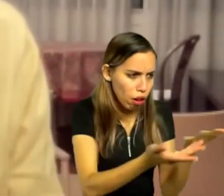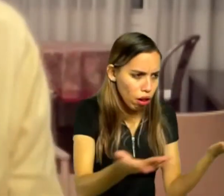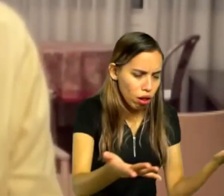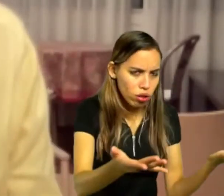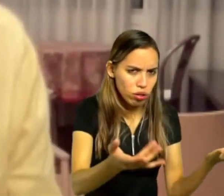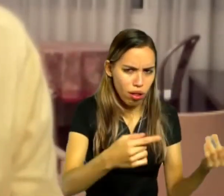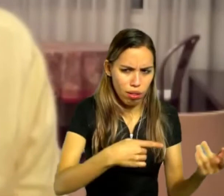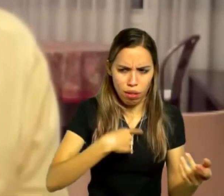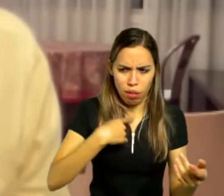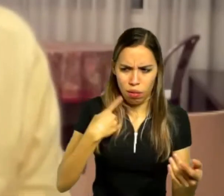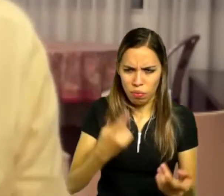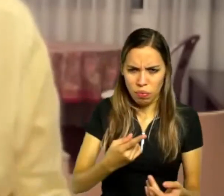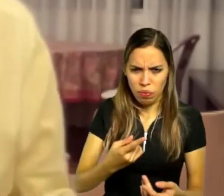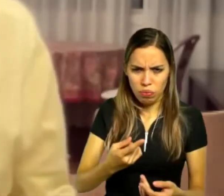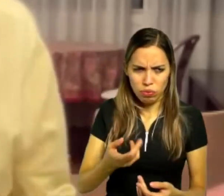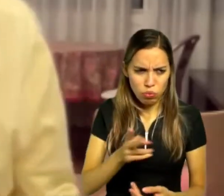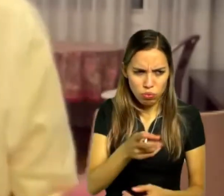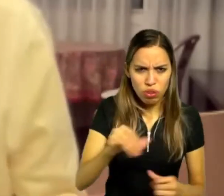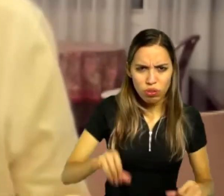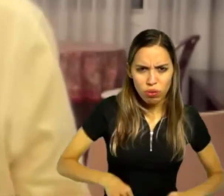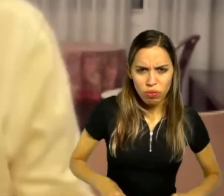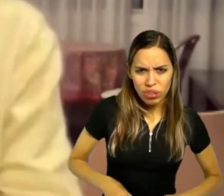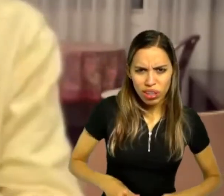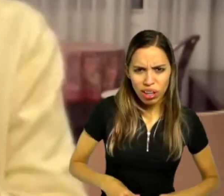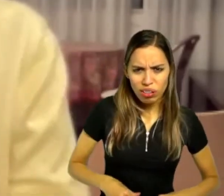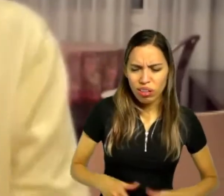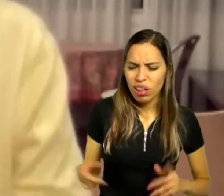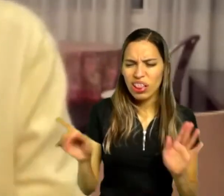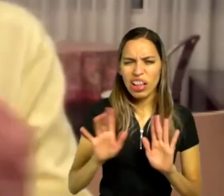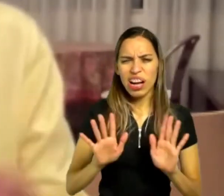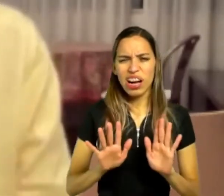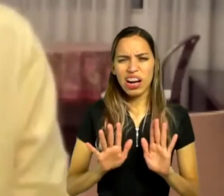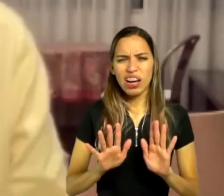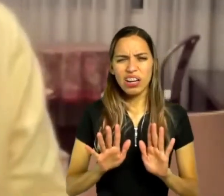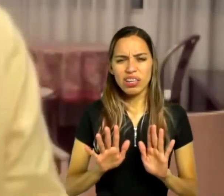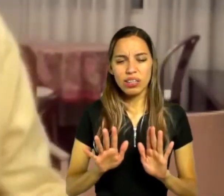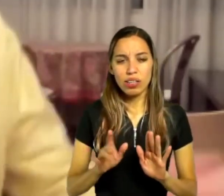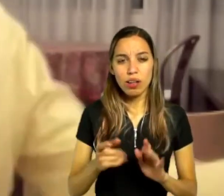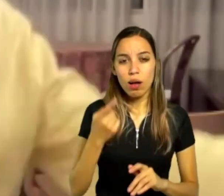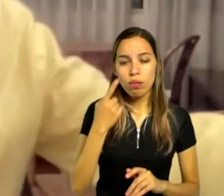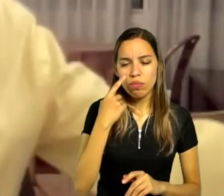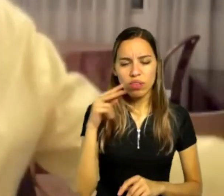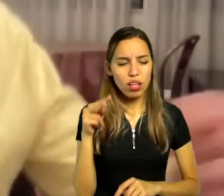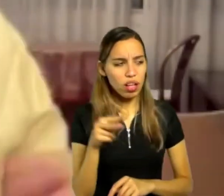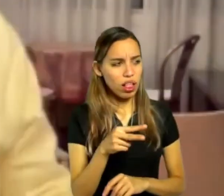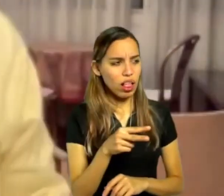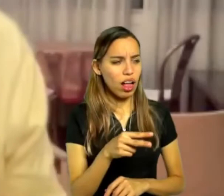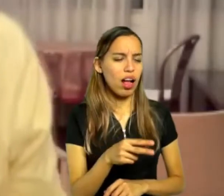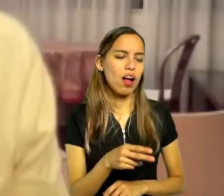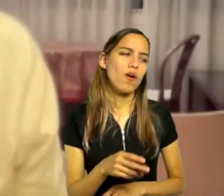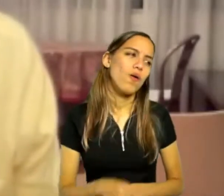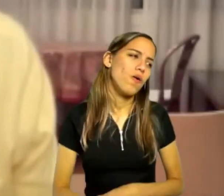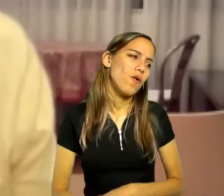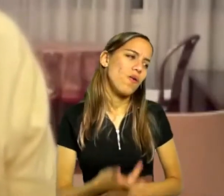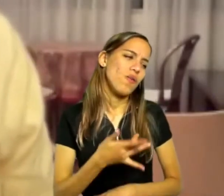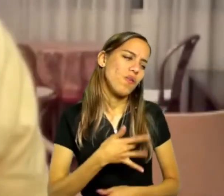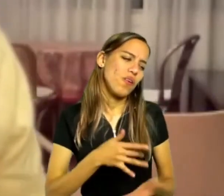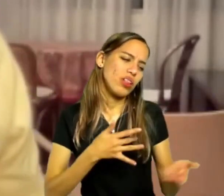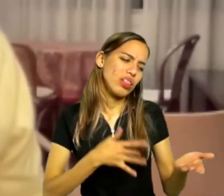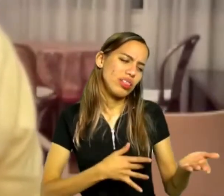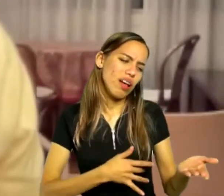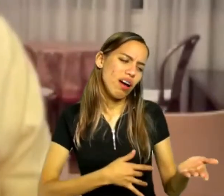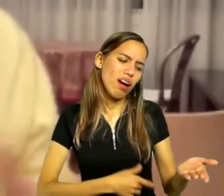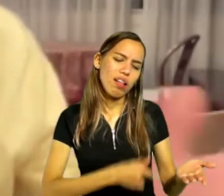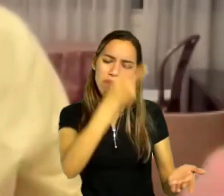Isso é que não pode. Nós ficamos chocados, coitado, olha... Aí você dá uma esmola para um no farol,